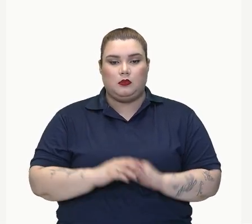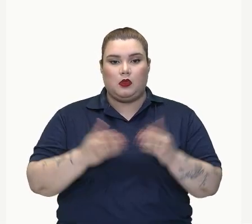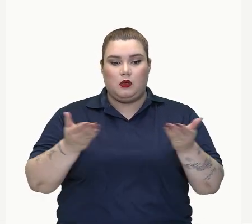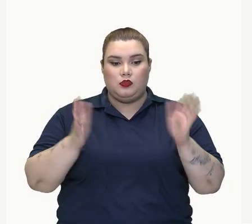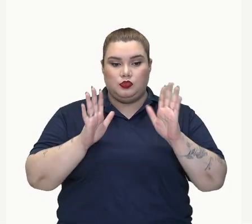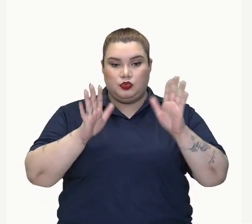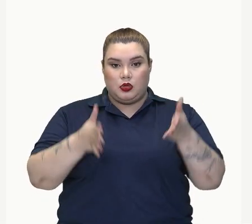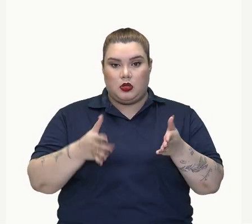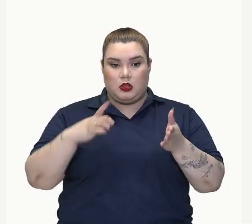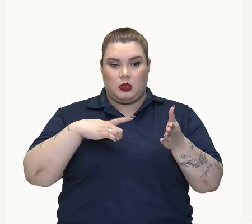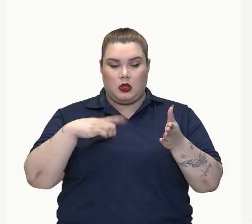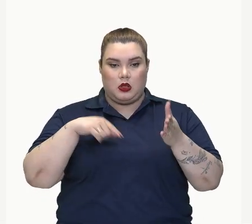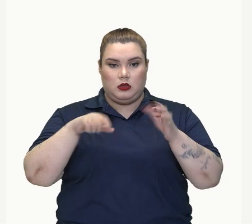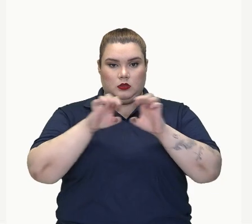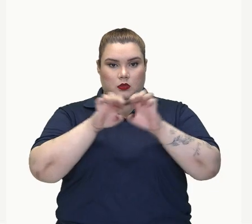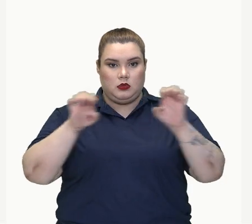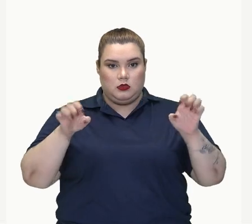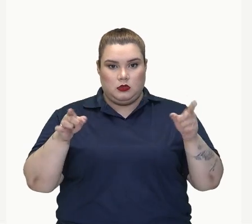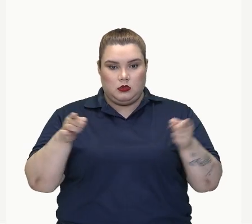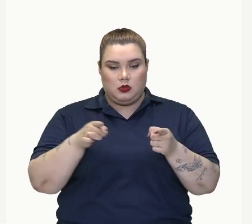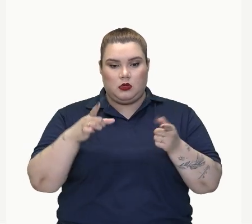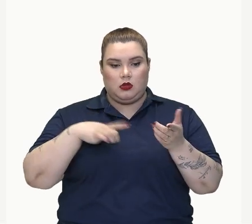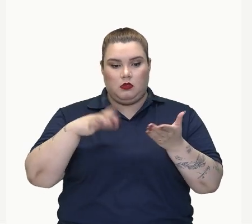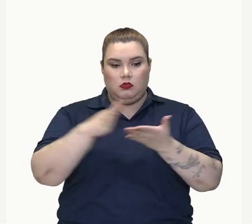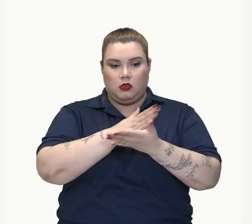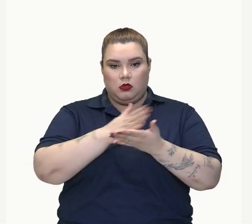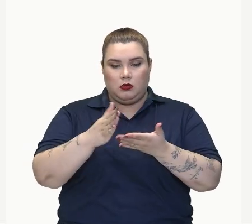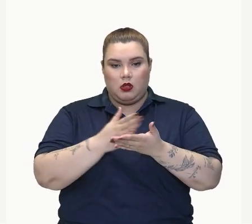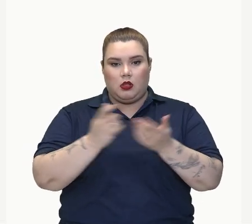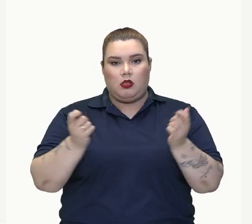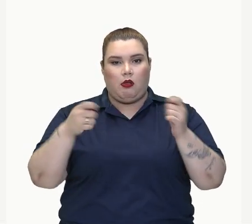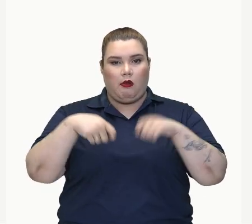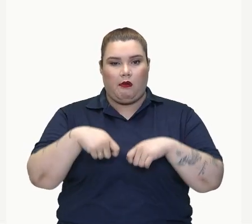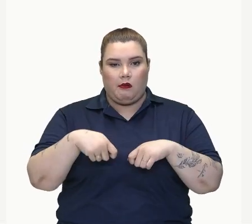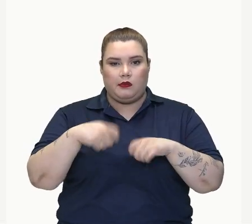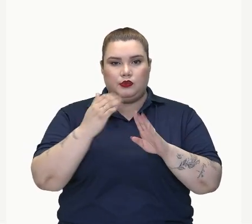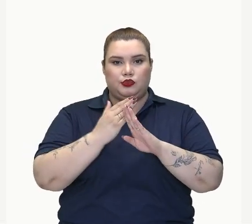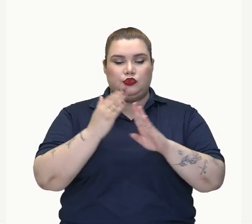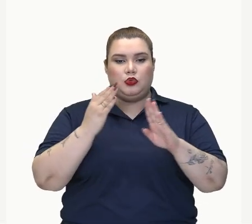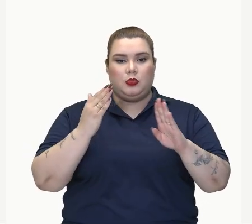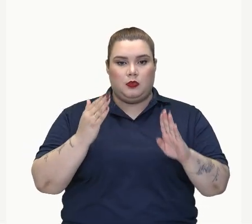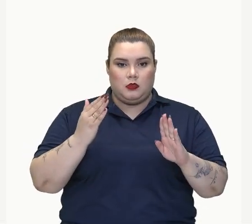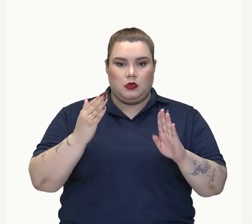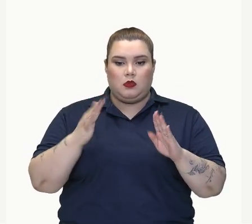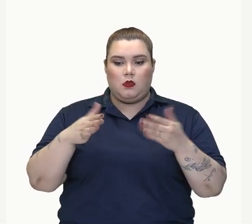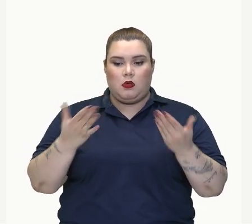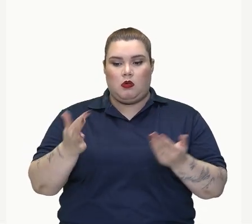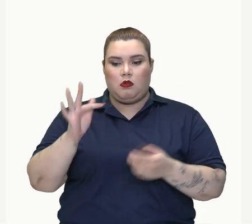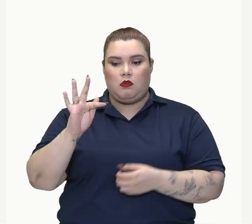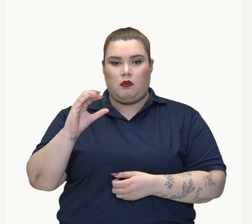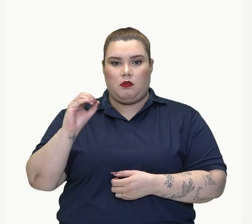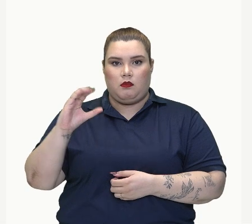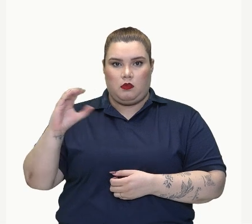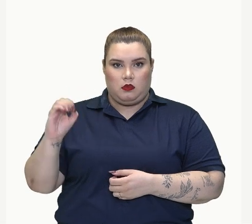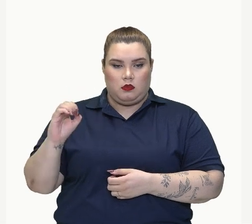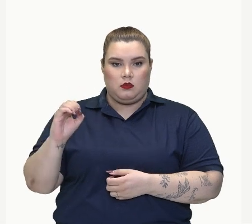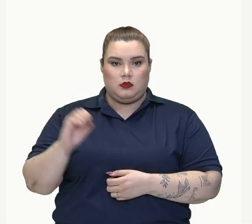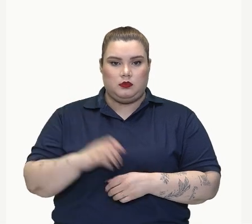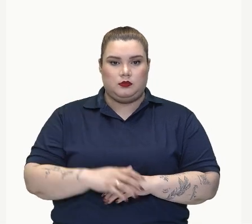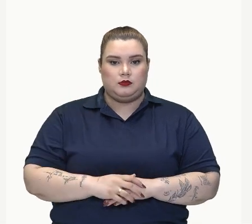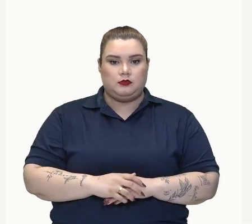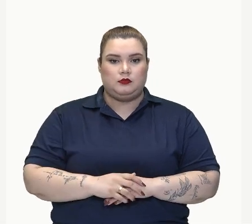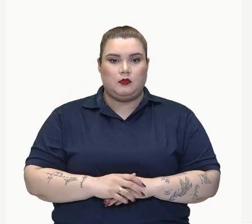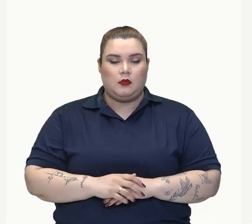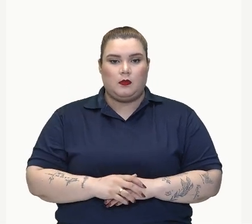a equação reduzida, nós temos aí alguns elementos que nos ajudam a determinar o foco, tá? O